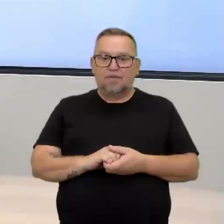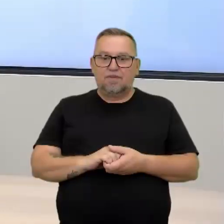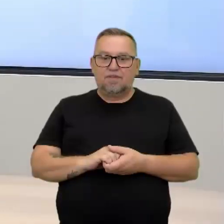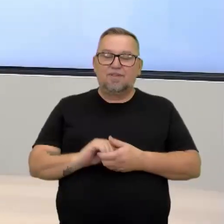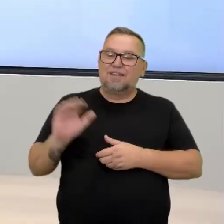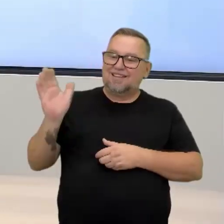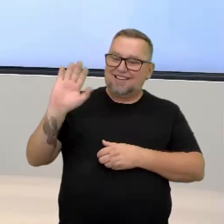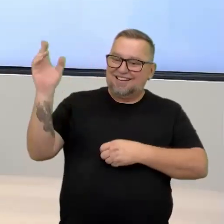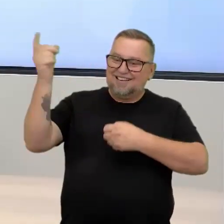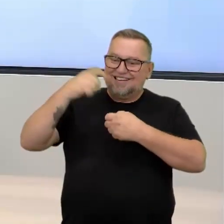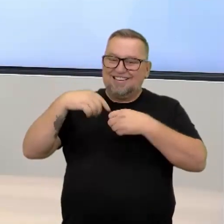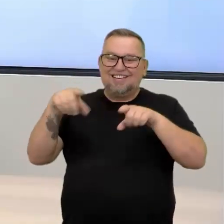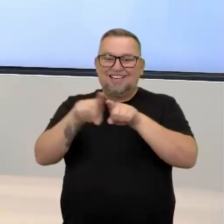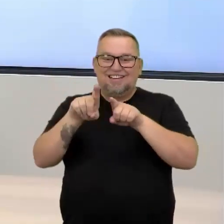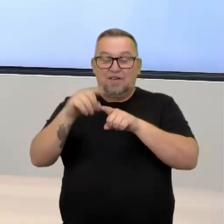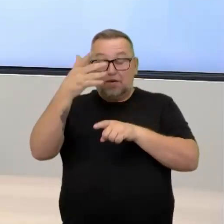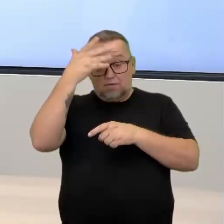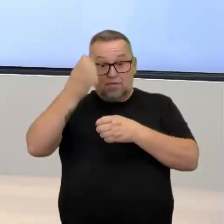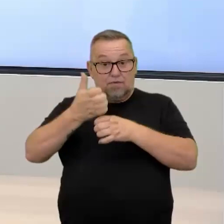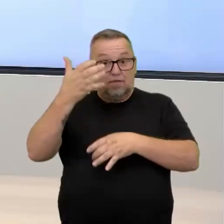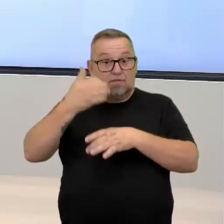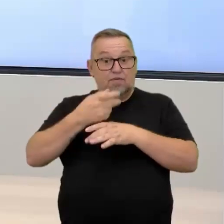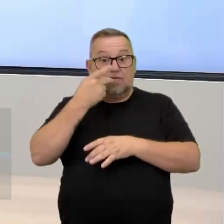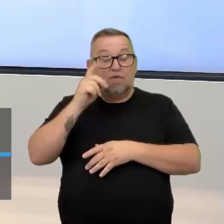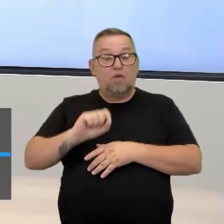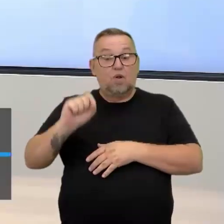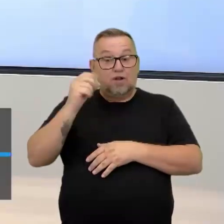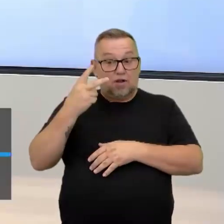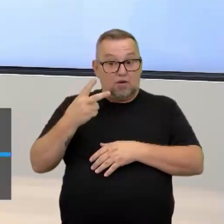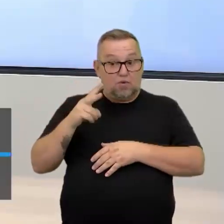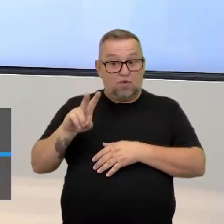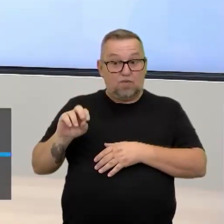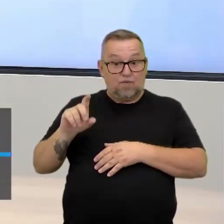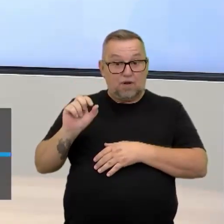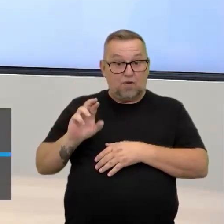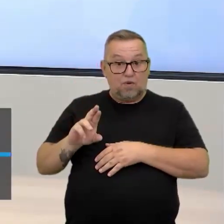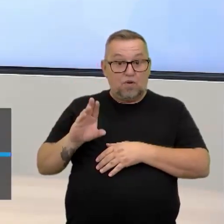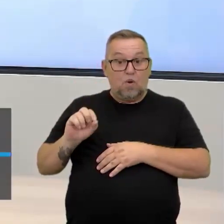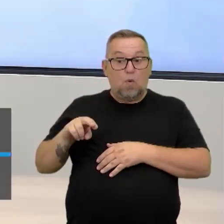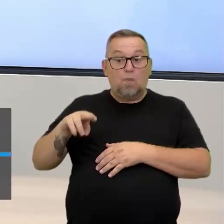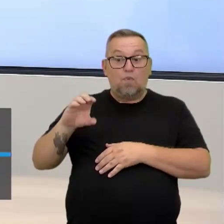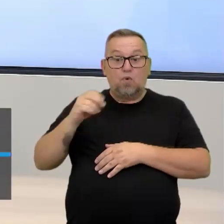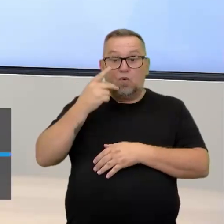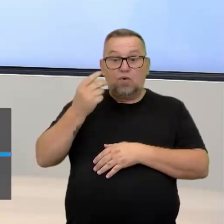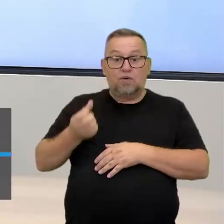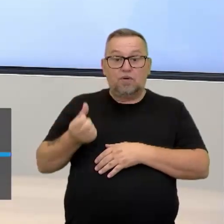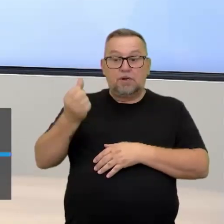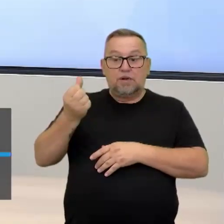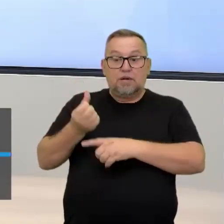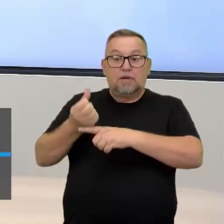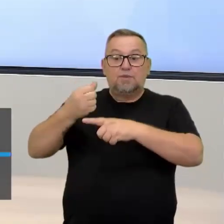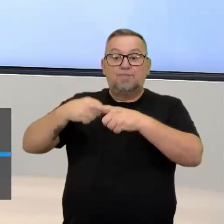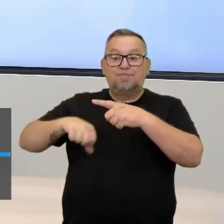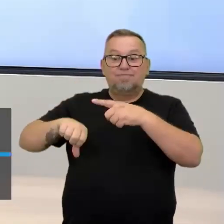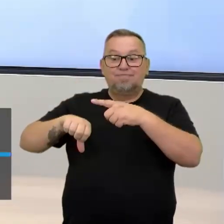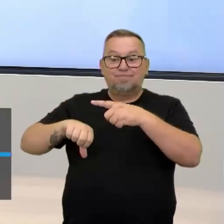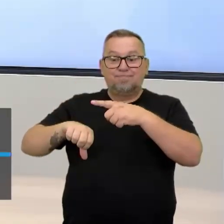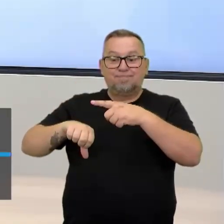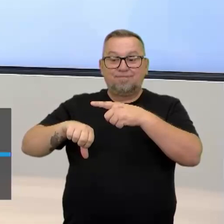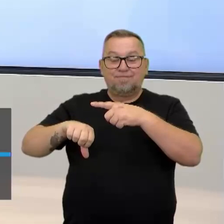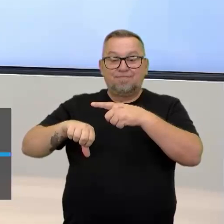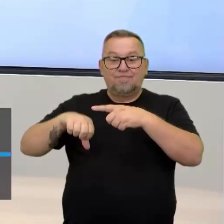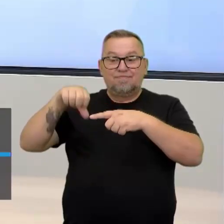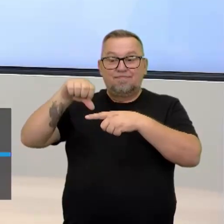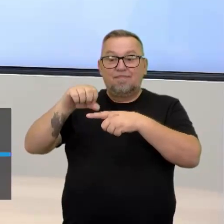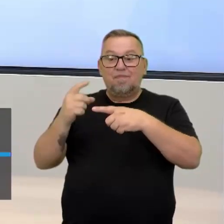Oi, Tony, voltamos aqui. Ó, o pessoal aqui no chat estão dizendo, tem dois valores aqui. Ó, o Bruno Augusto, ele disse 6/9. Juliana está